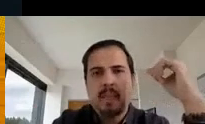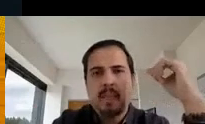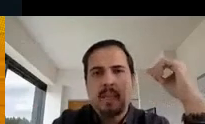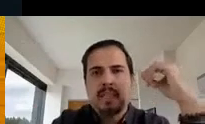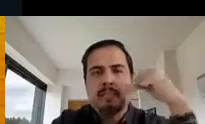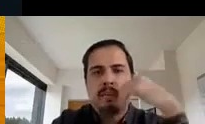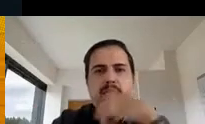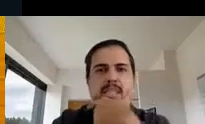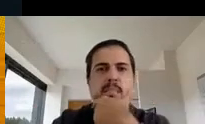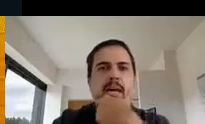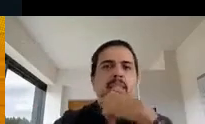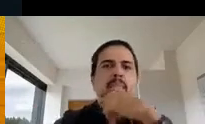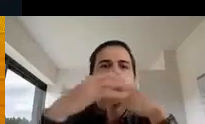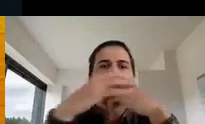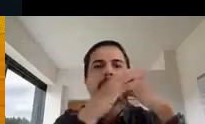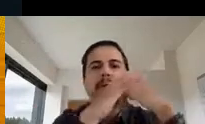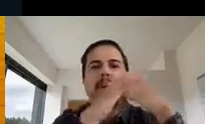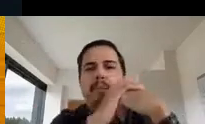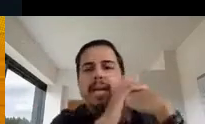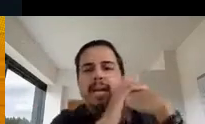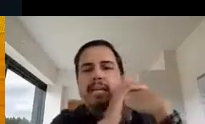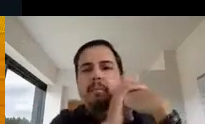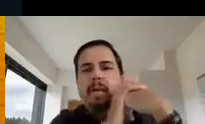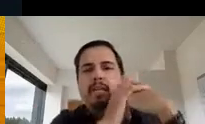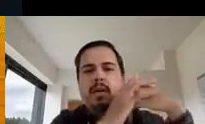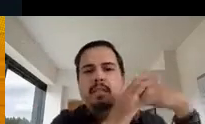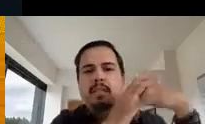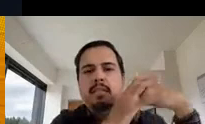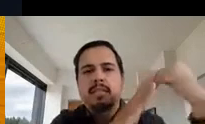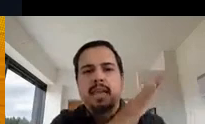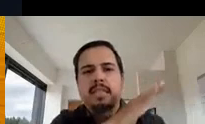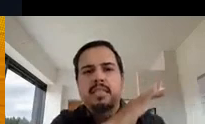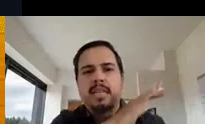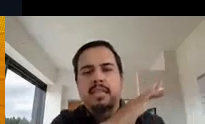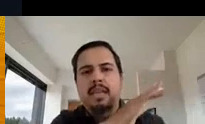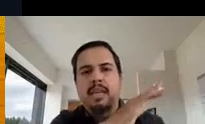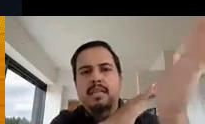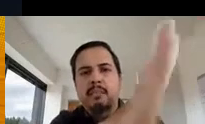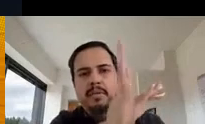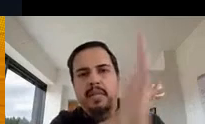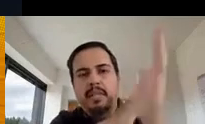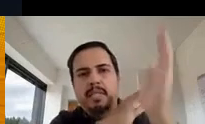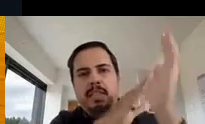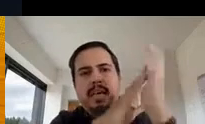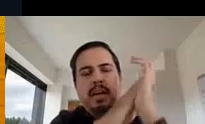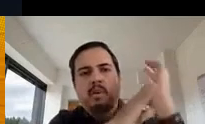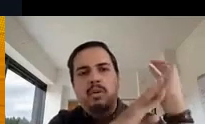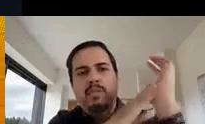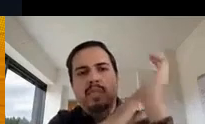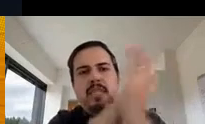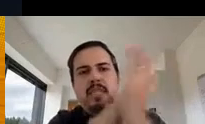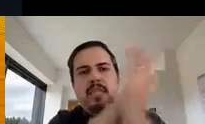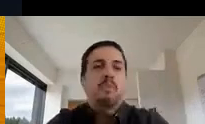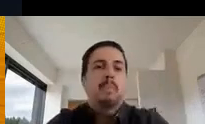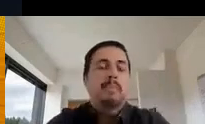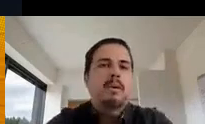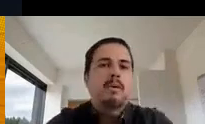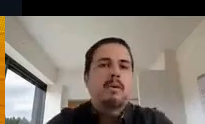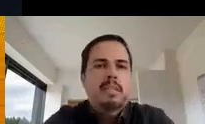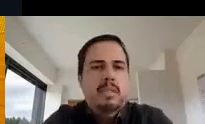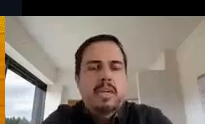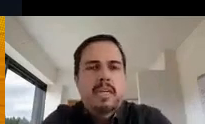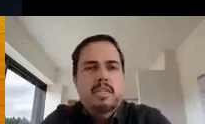né? Depois a gente passa para a era da meritocracia, década de 70 para frente, onde